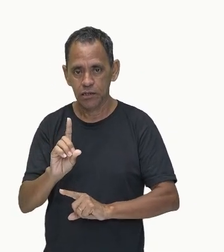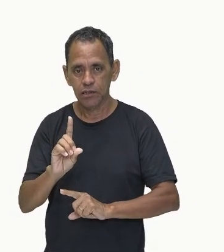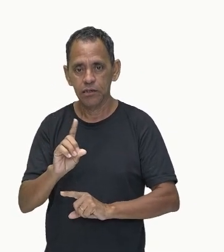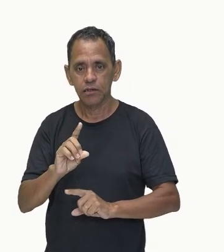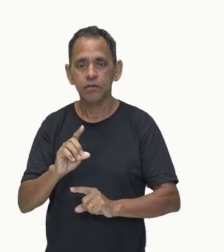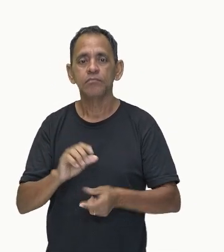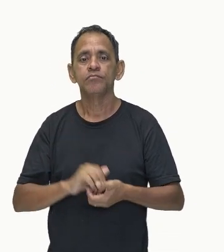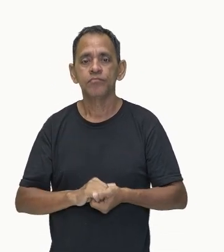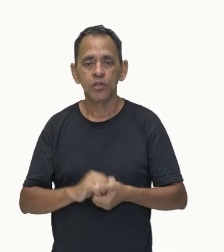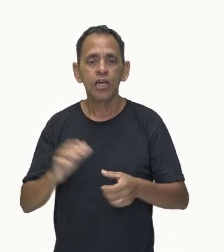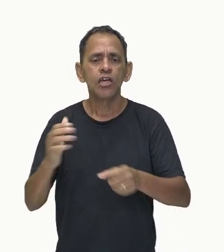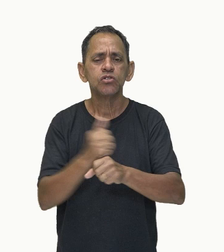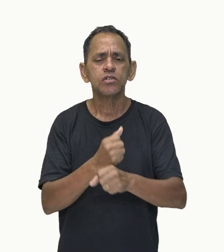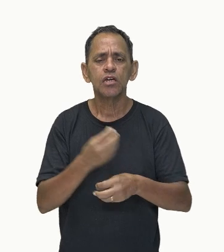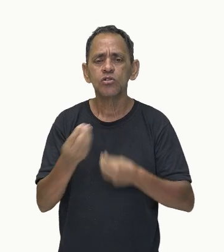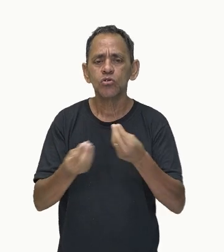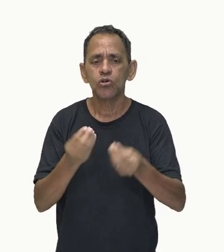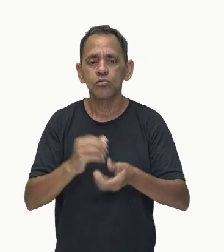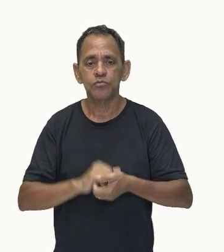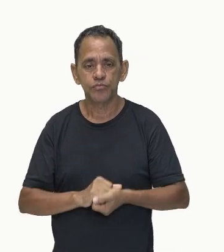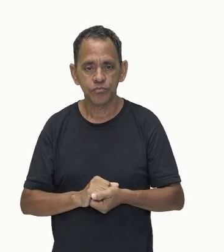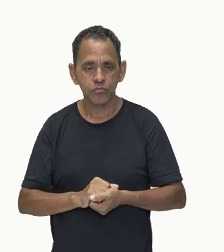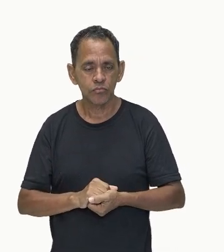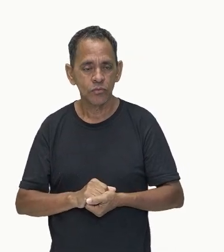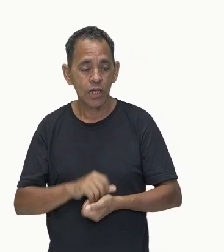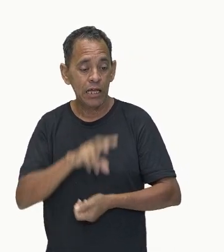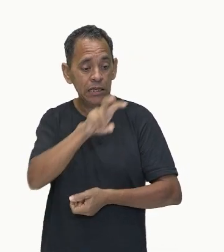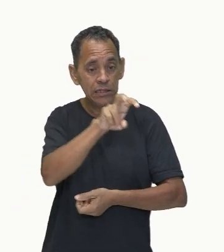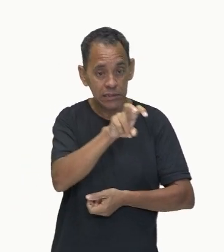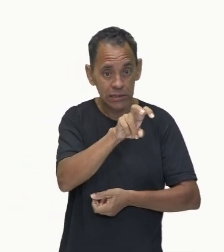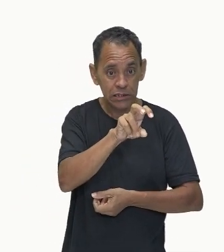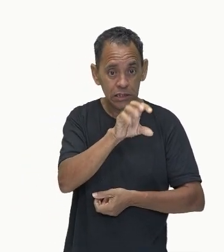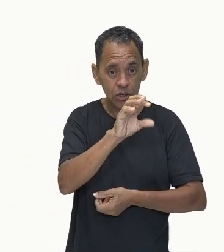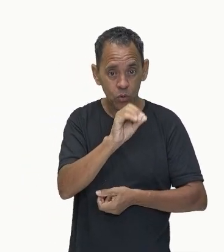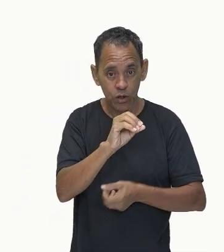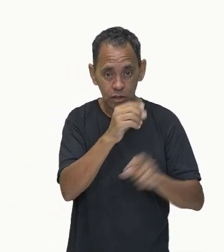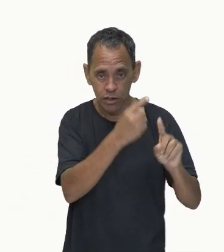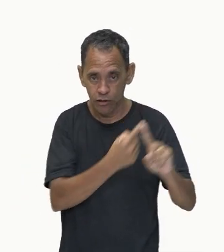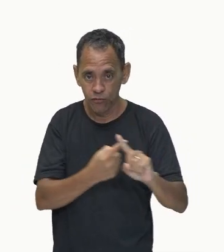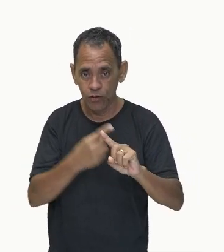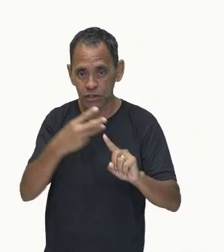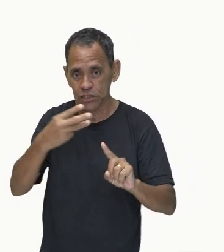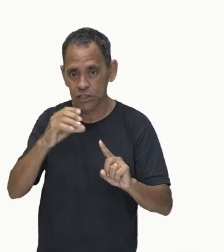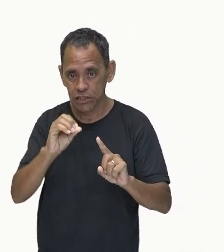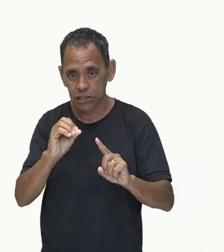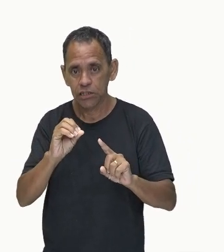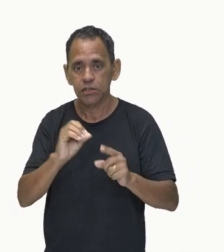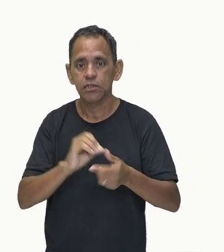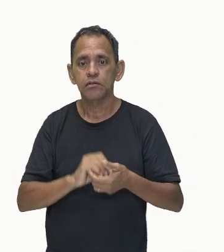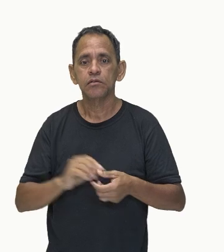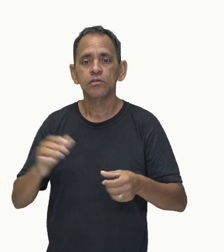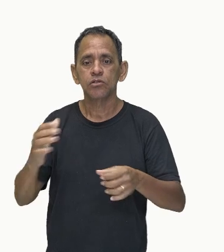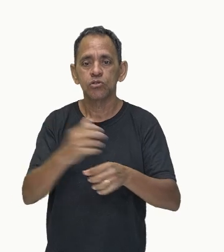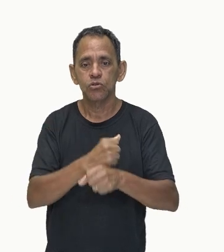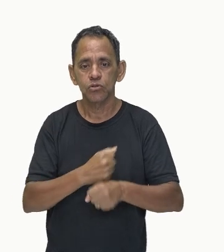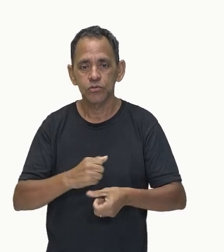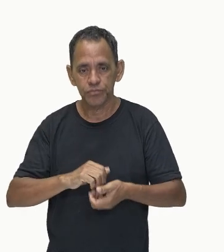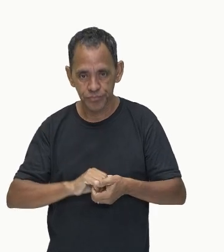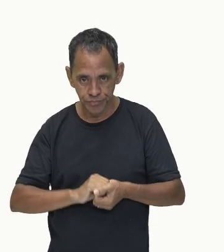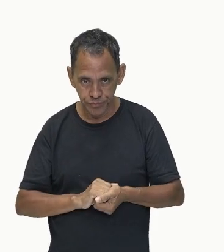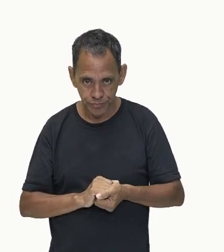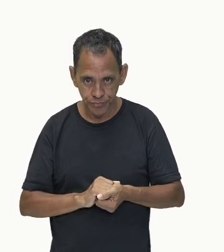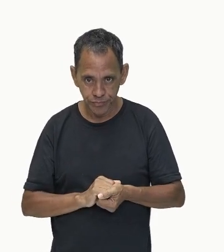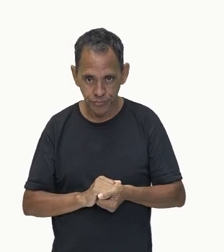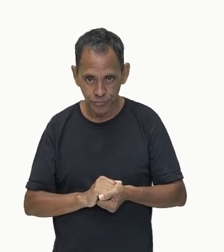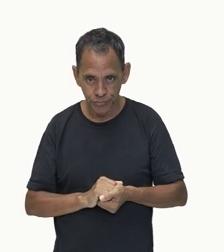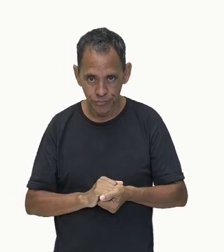50 vezes 30 para encontrar aqui o meu trabalho. Então, o trabalho é 50 vezes